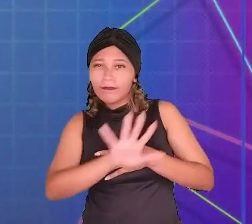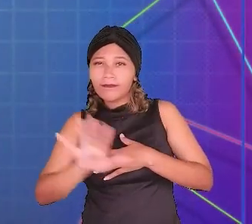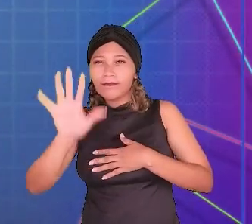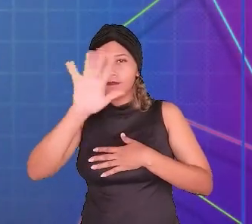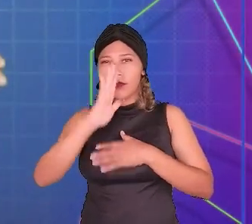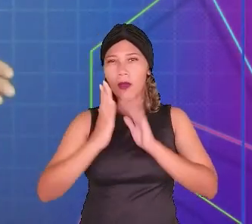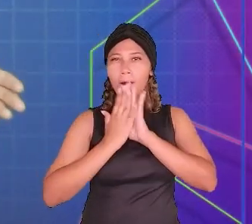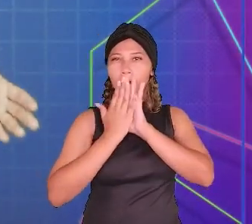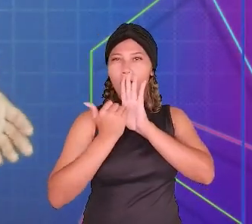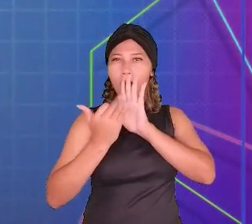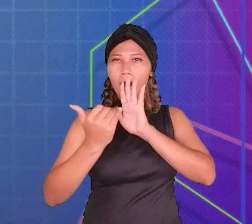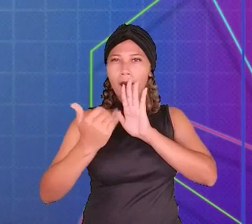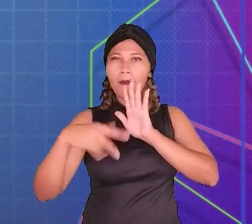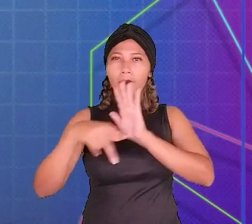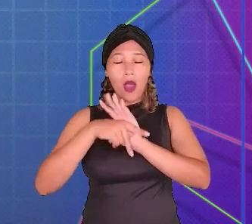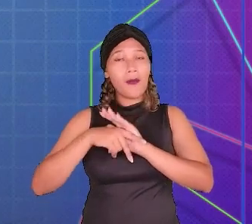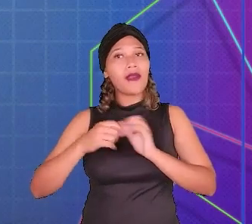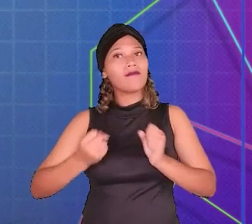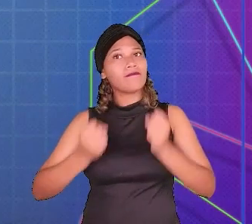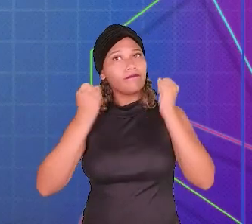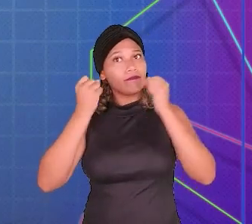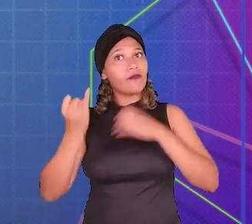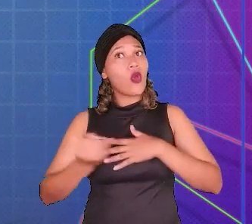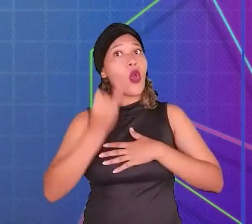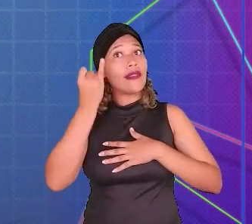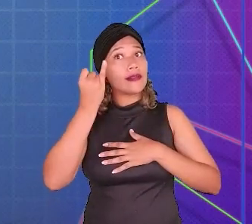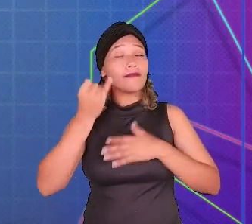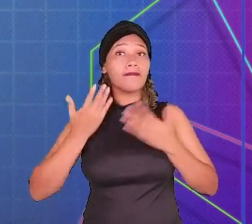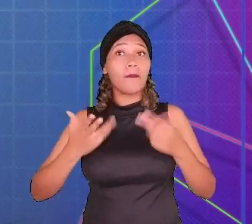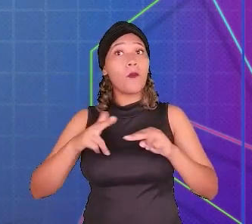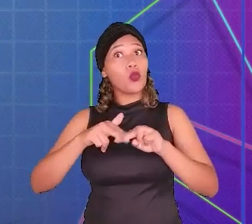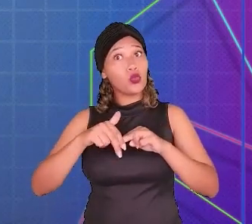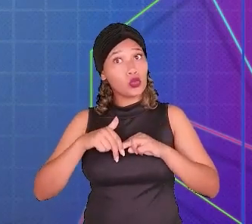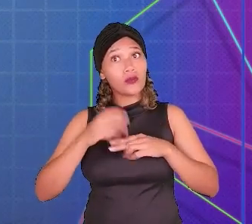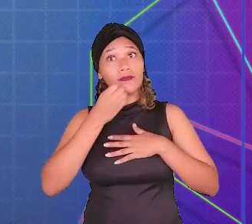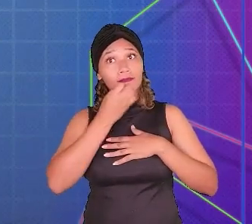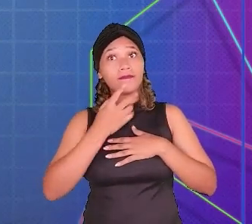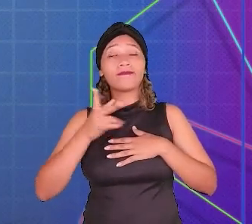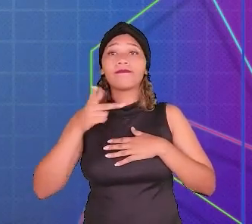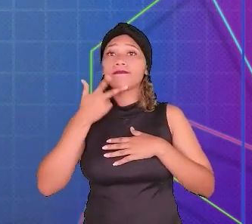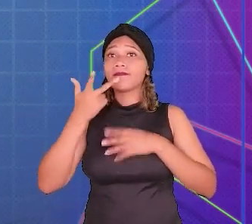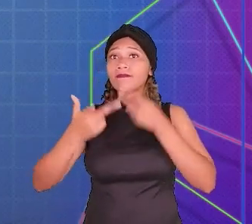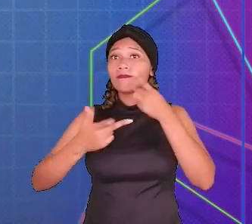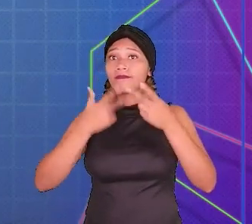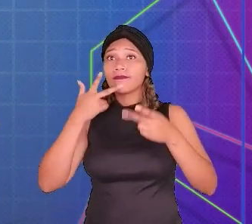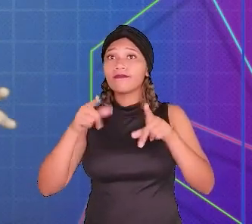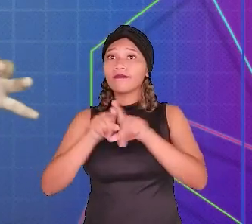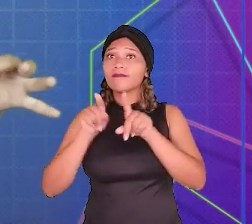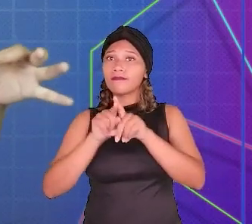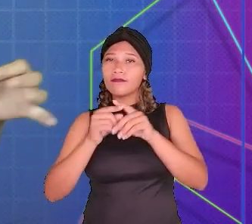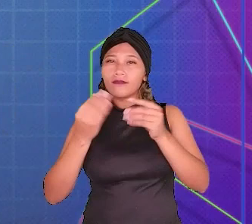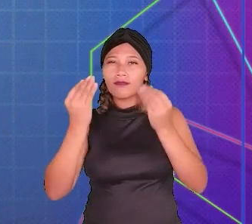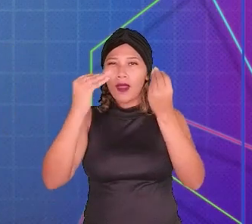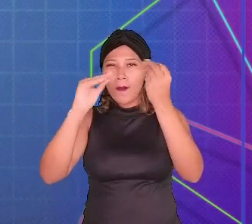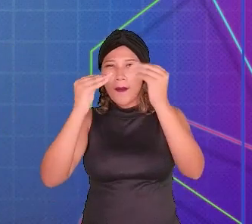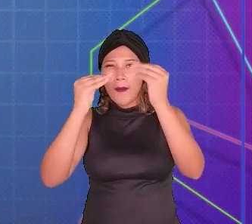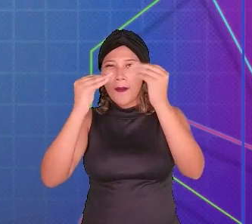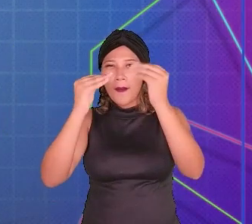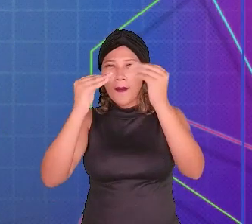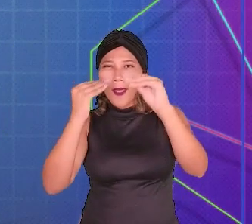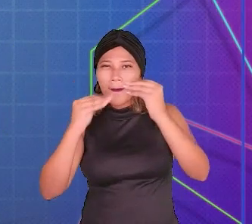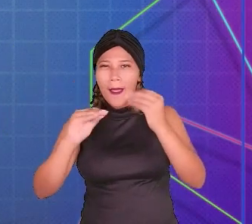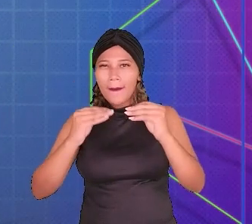do personagem é muito importante para o jogo e narrativa. Por isso, vale falarmos também da customização.